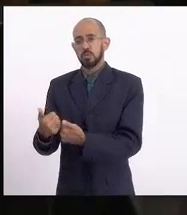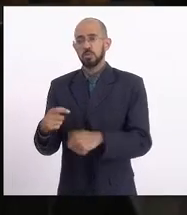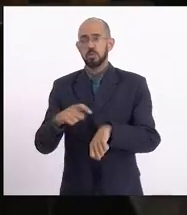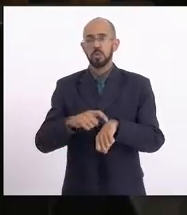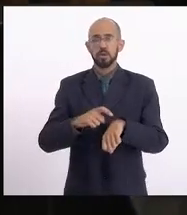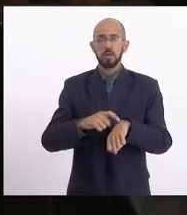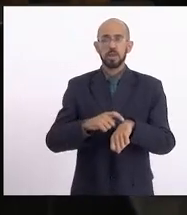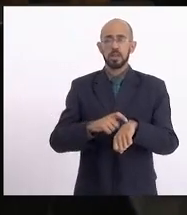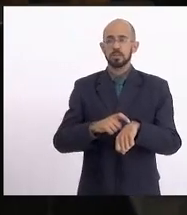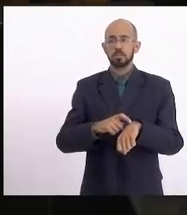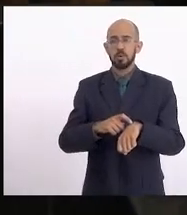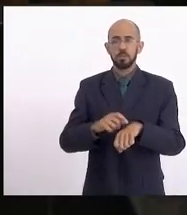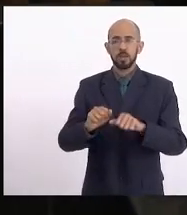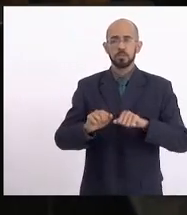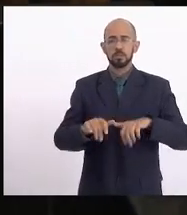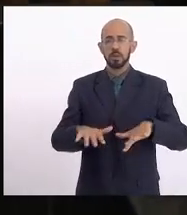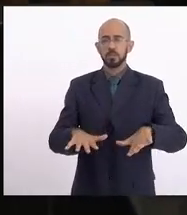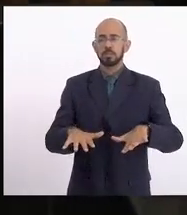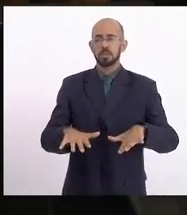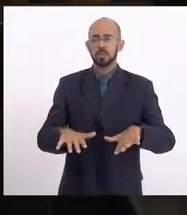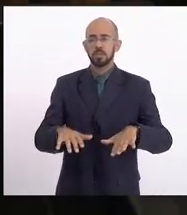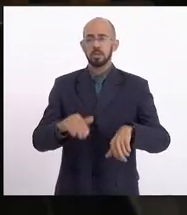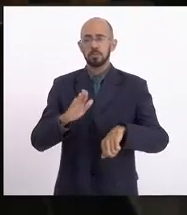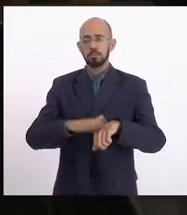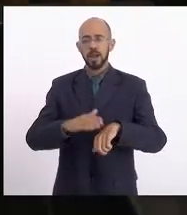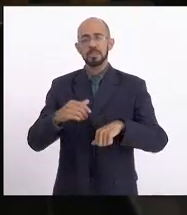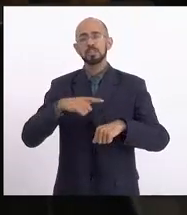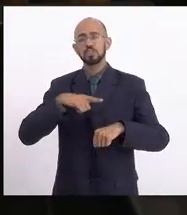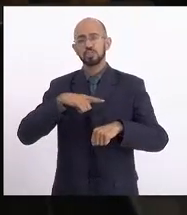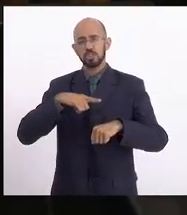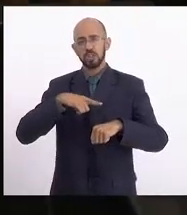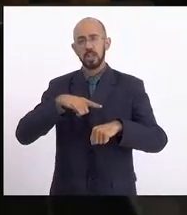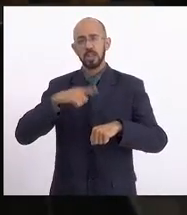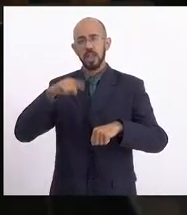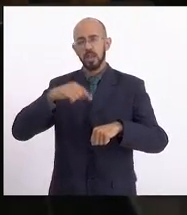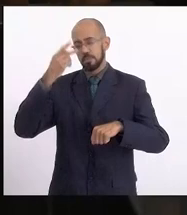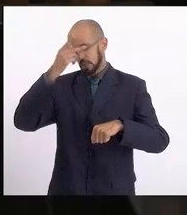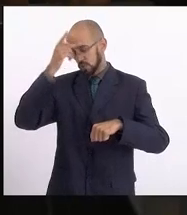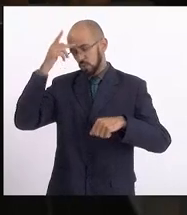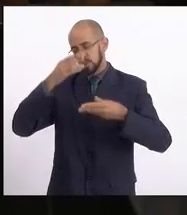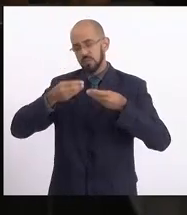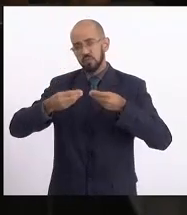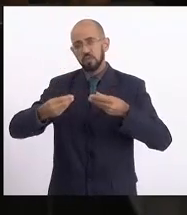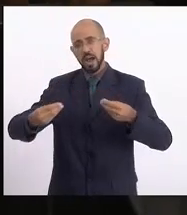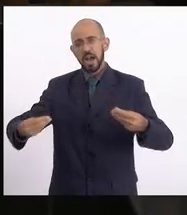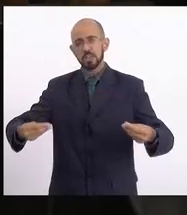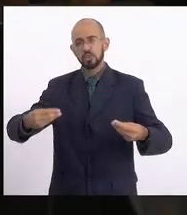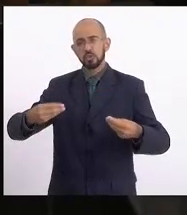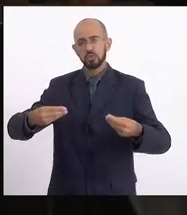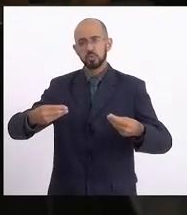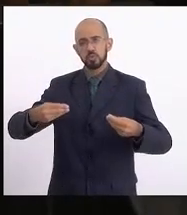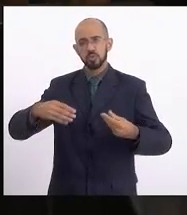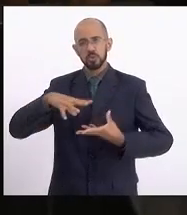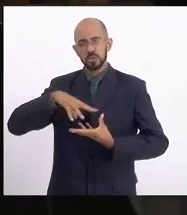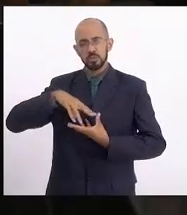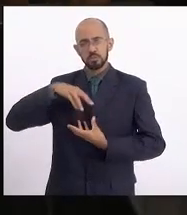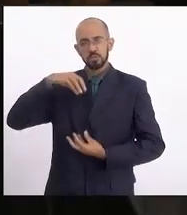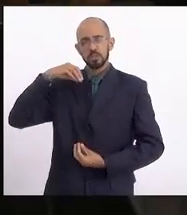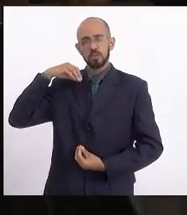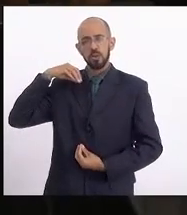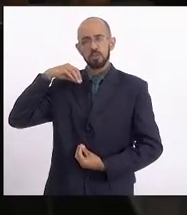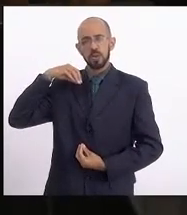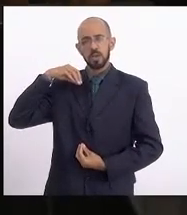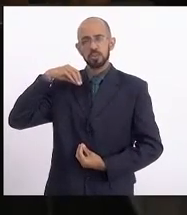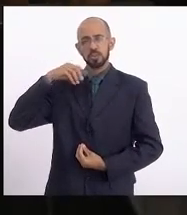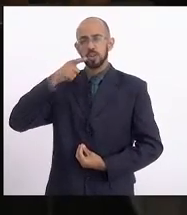pandemia, o que mais nós tivemos foram pessoas fragilizadas espiritualmente falando. Pessoas que obtiveram refúgio